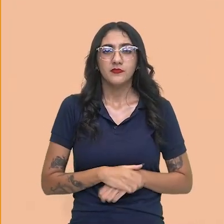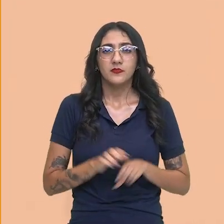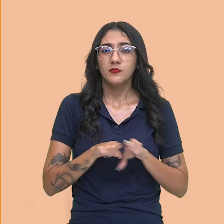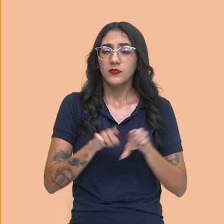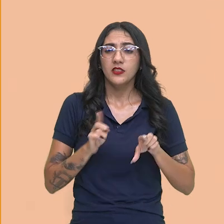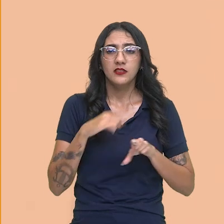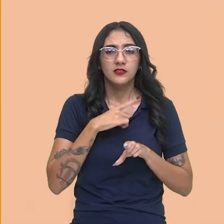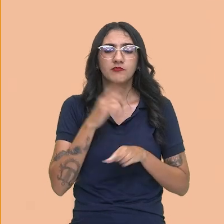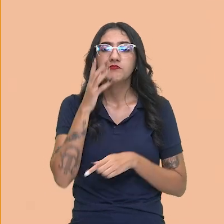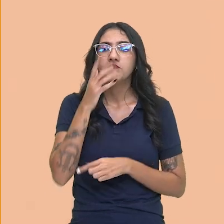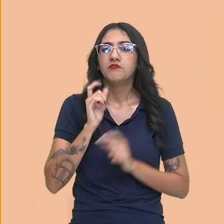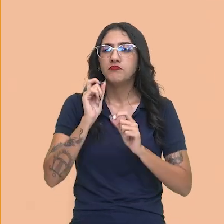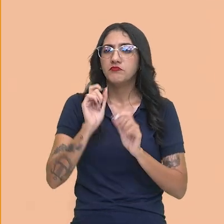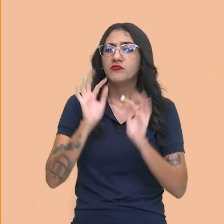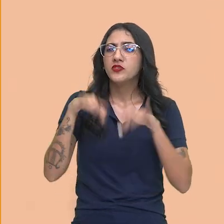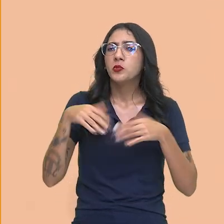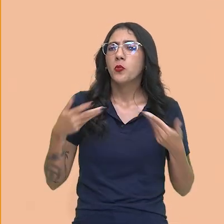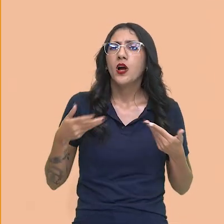civil-militar termina em